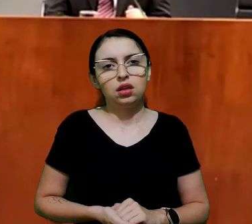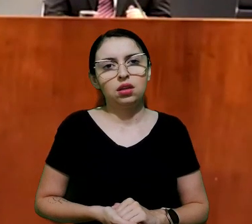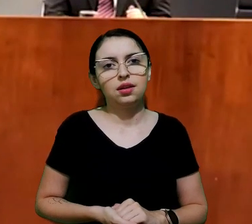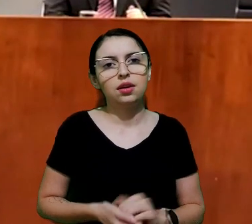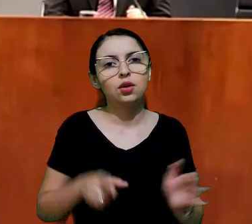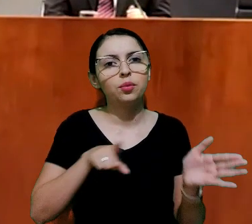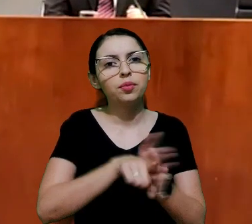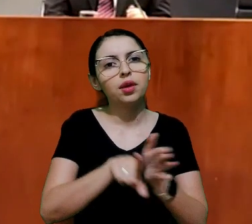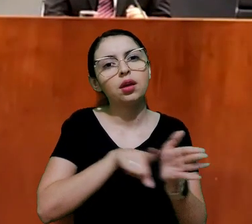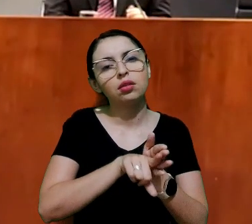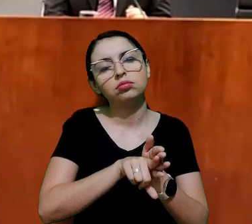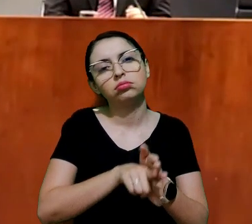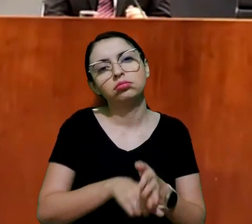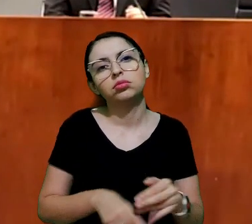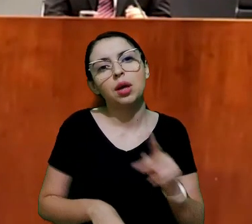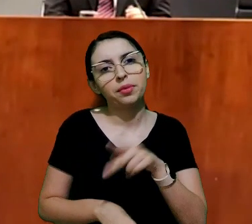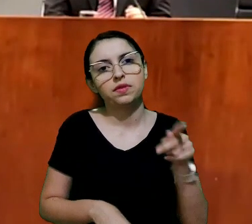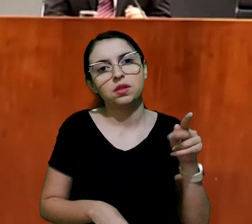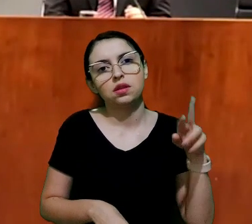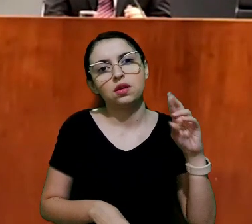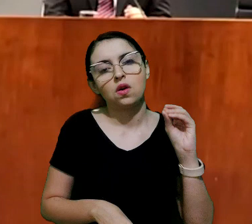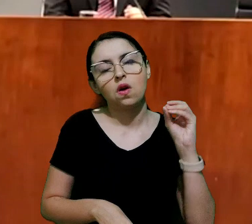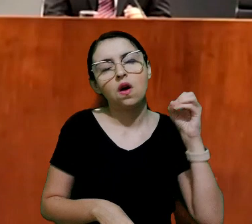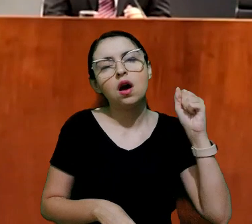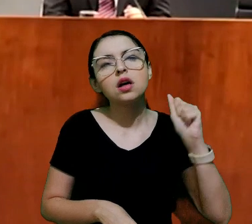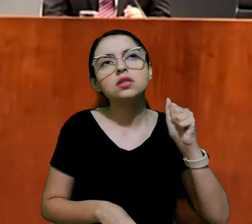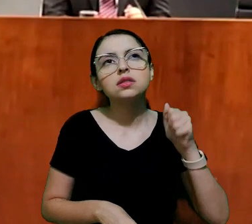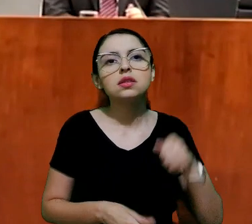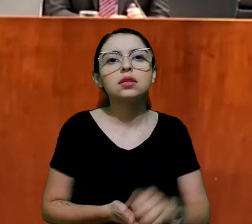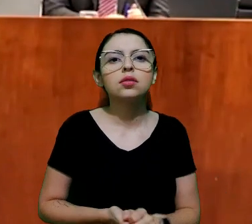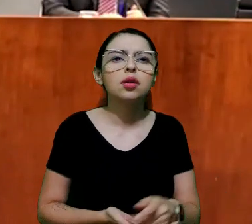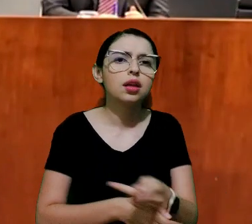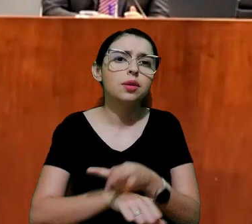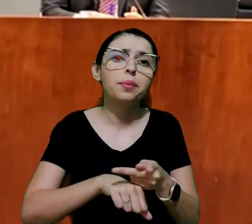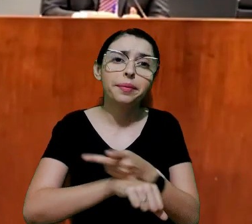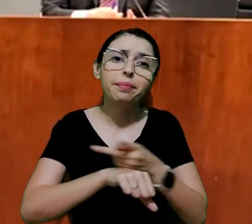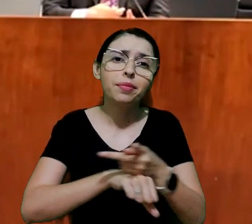pergunto à professora Rosa se não se estaria procurando